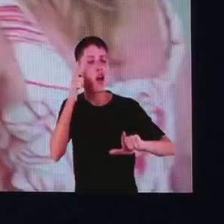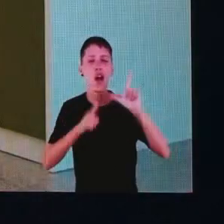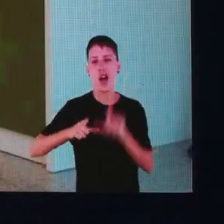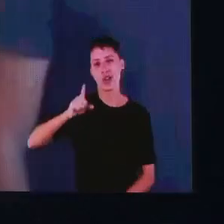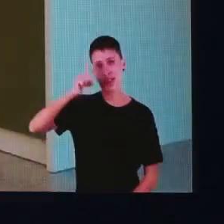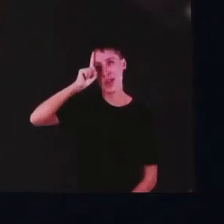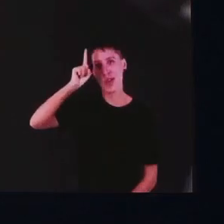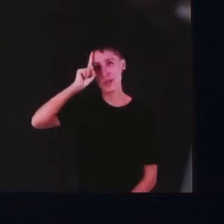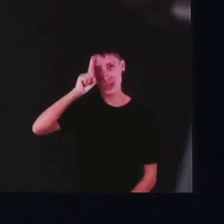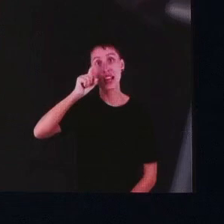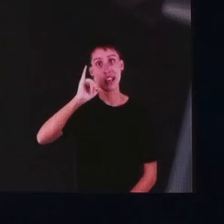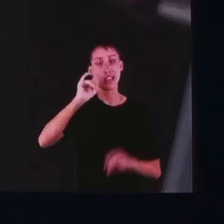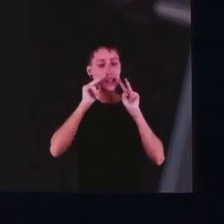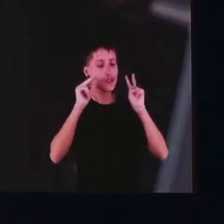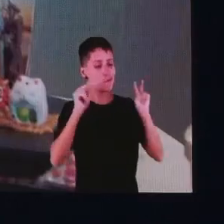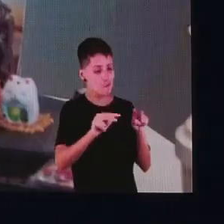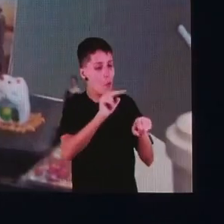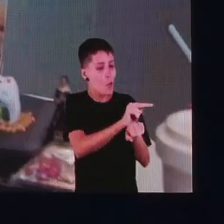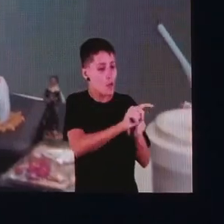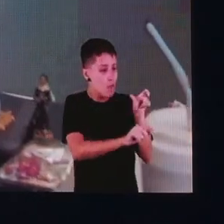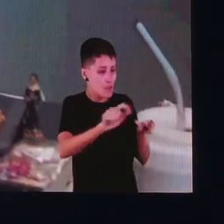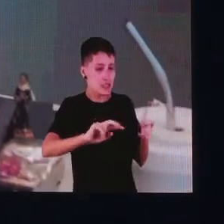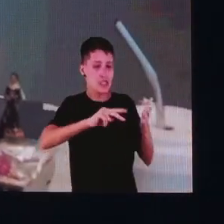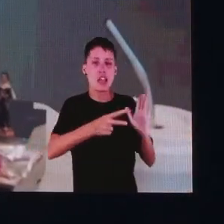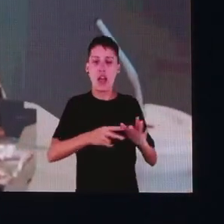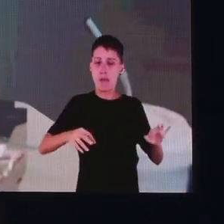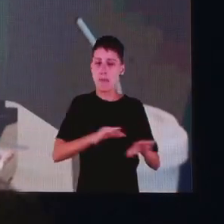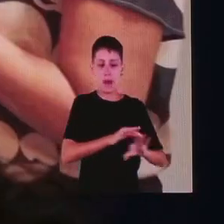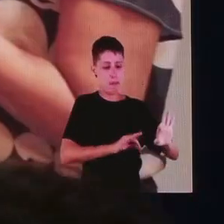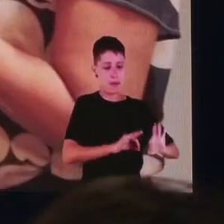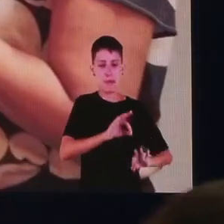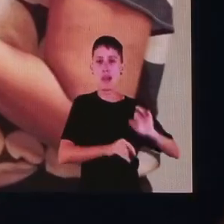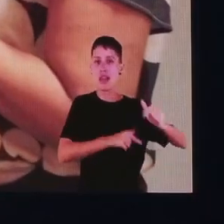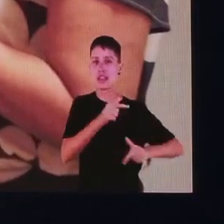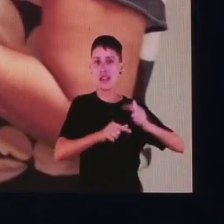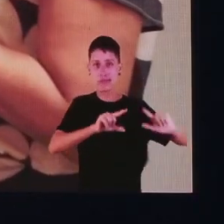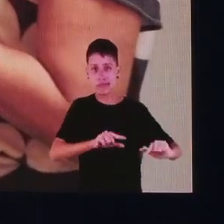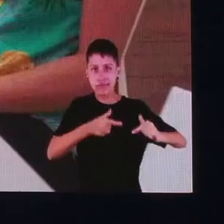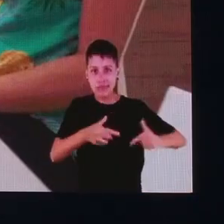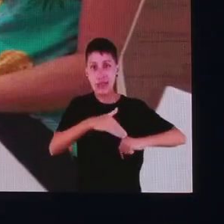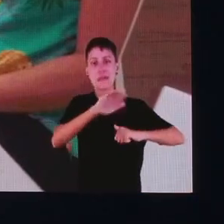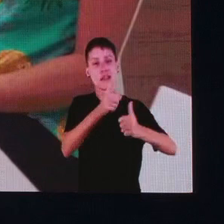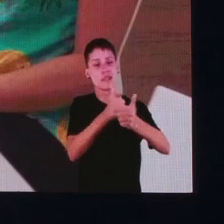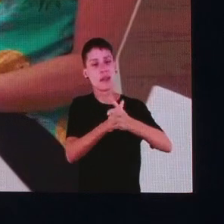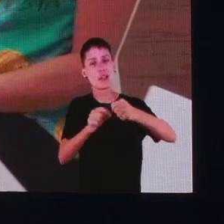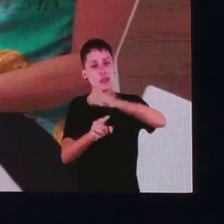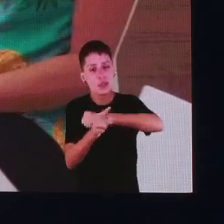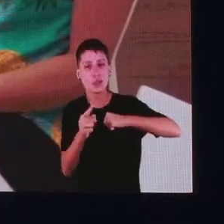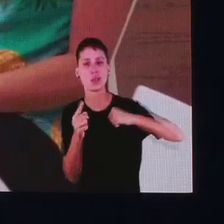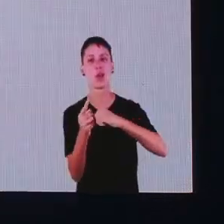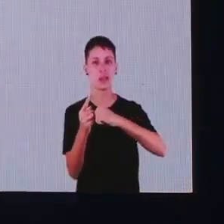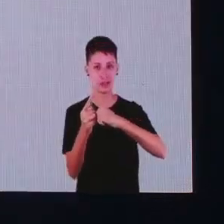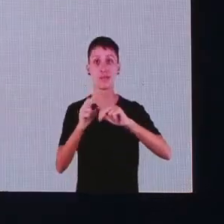conquistas diariamente. E ao olhar para dentro, estamos mais preparados para atuar do lado de fora e mais próximos à